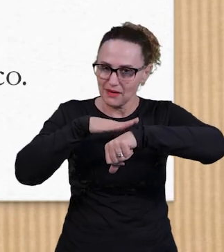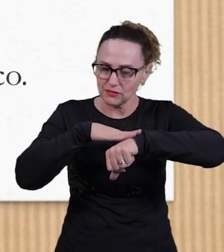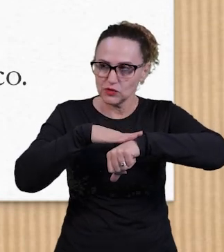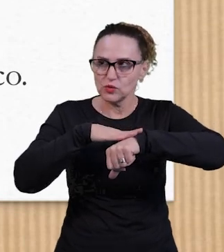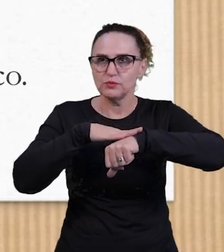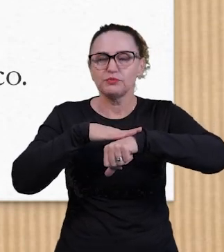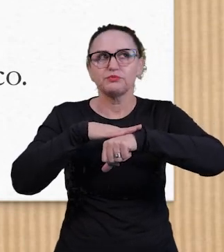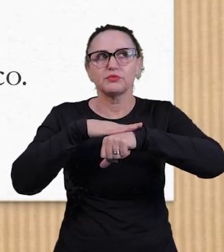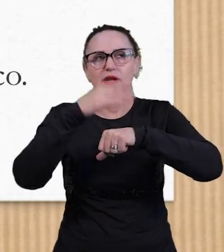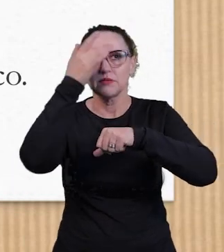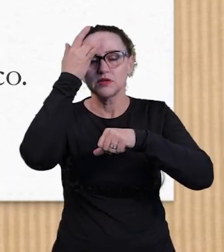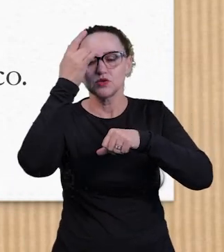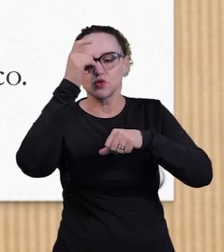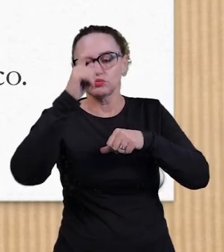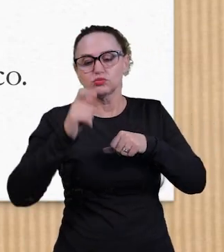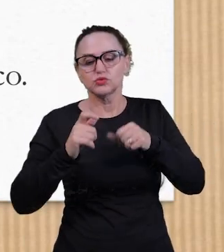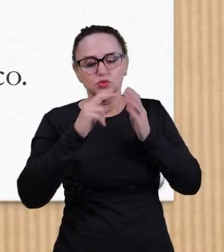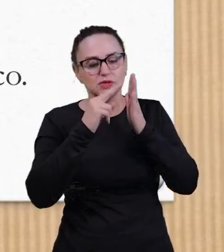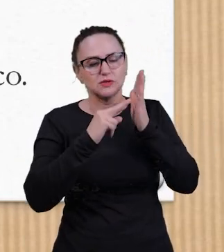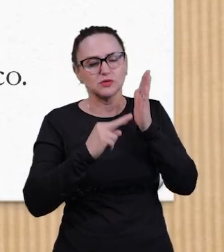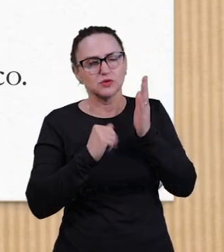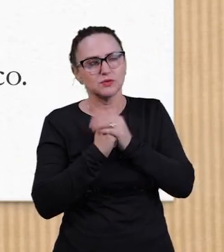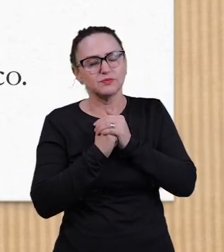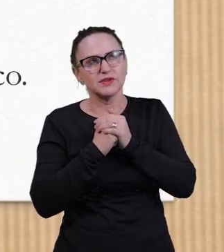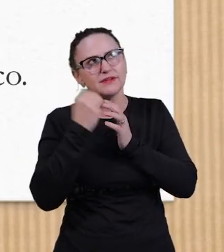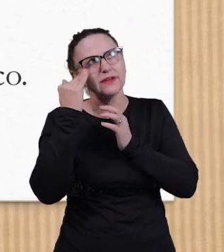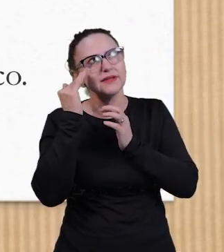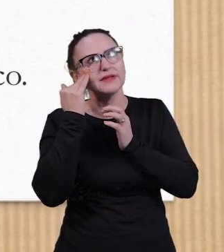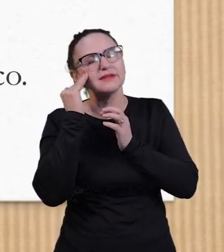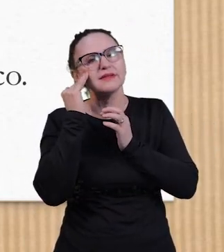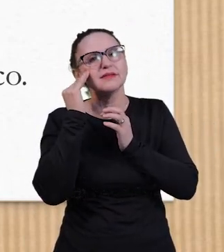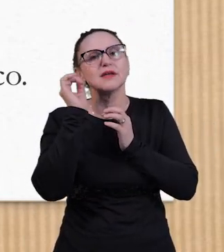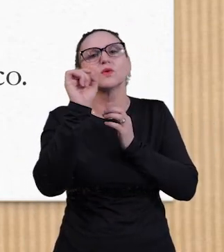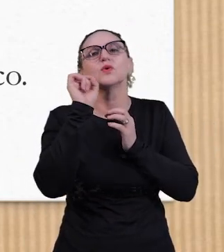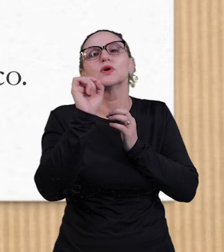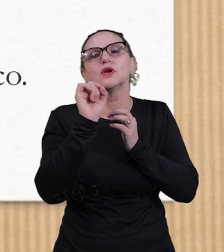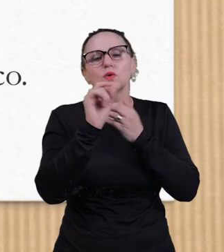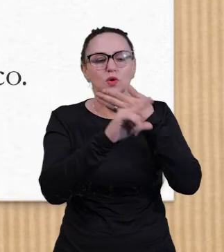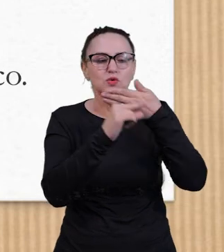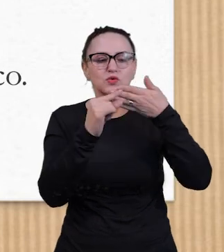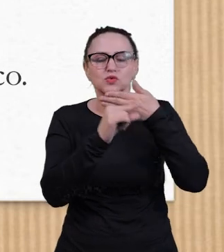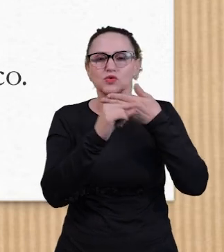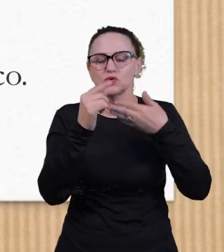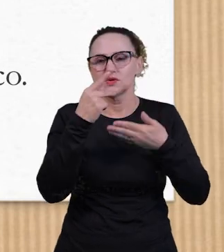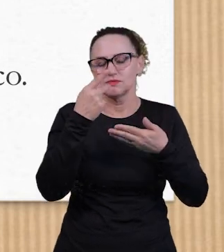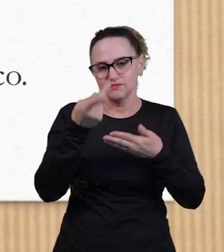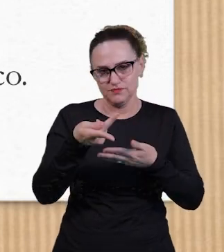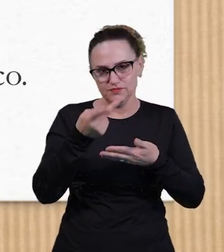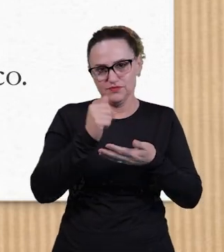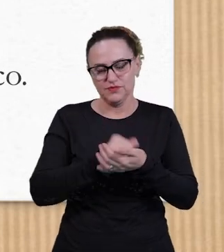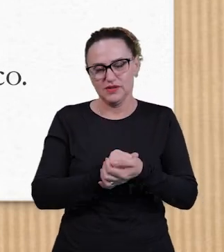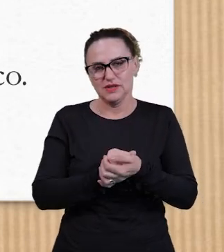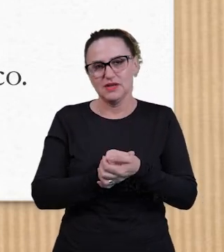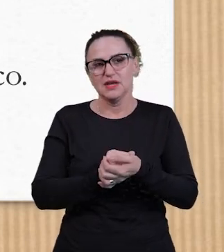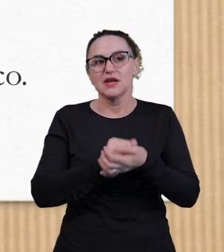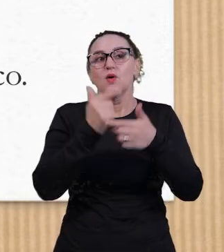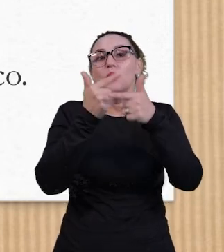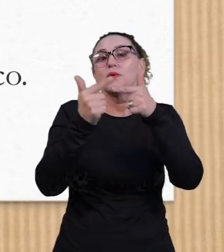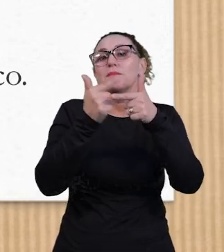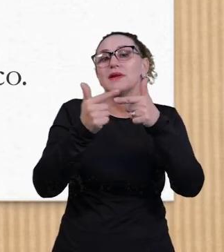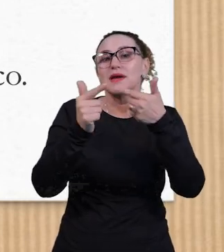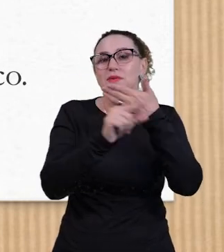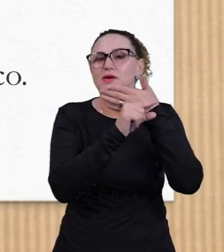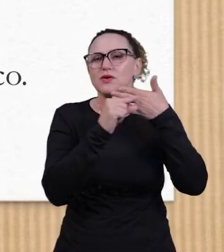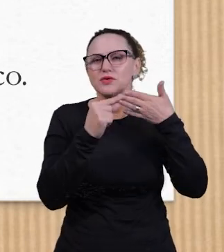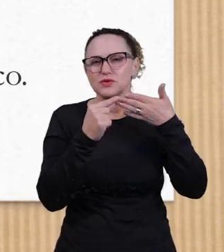se compreendeu a mensagem do autor, recuperando o quê? O tema do texto, o problema que o autor se coloca,